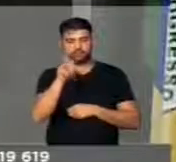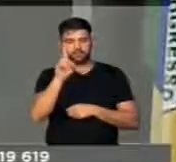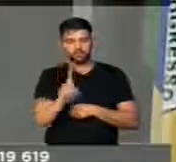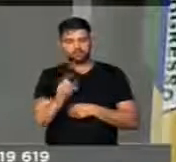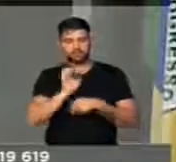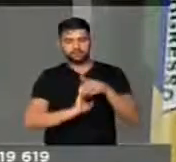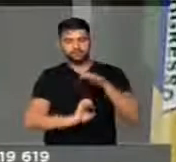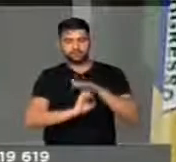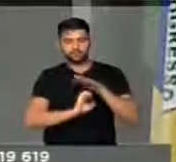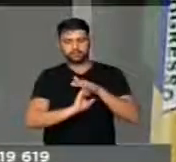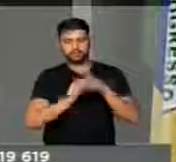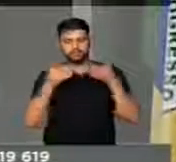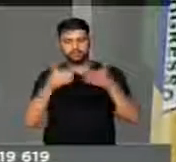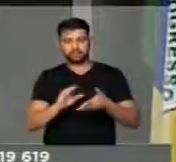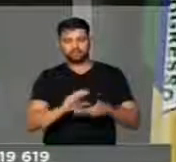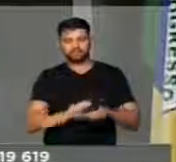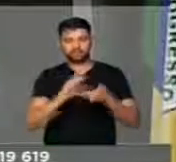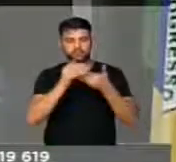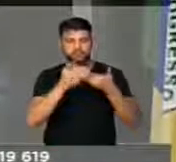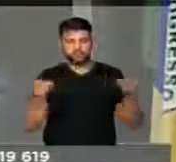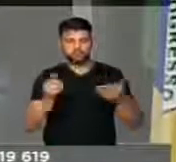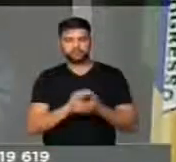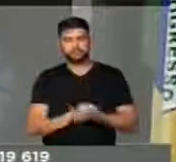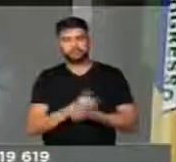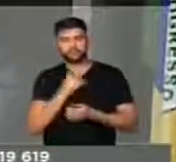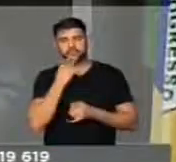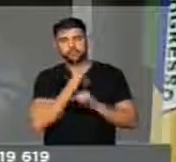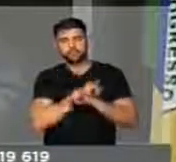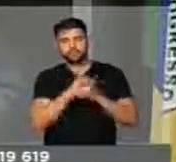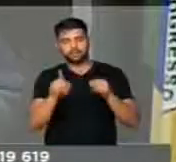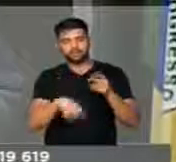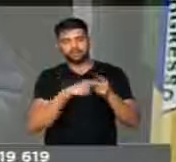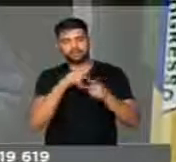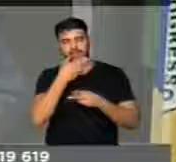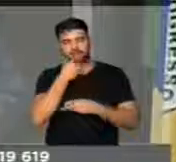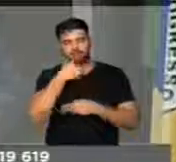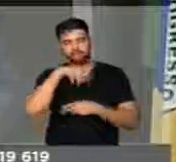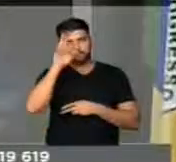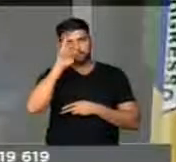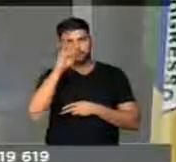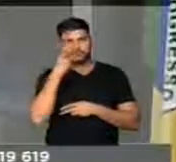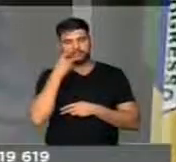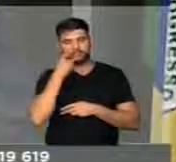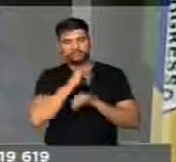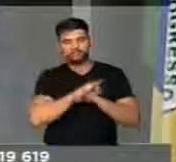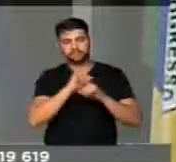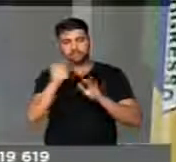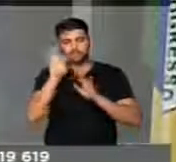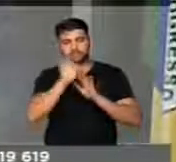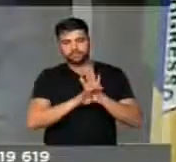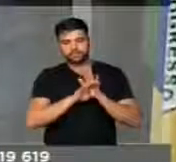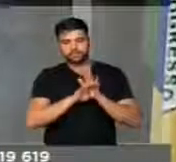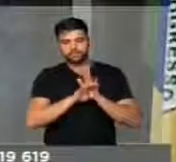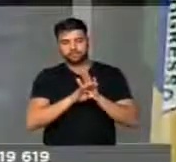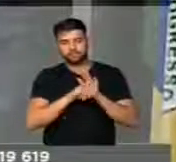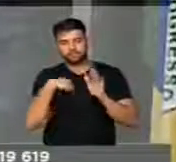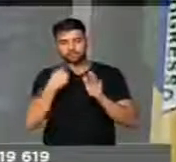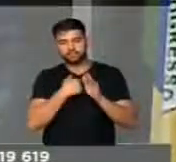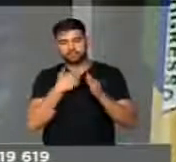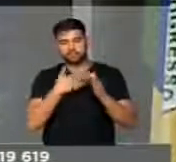dirigente estatal ou membro do Conselho. Dizer, senhores e senhoras, que esse texto que